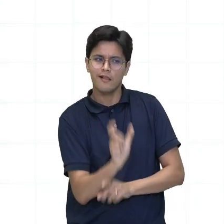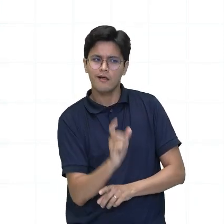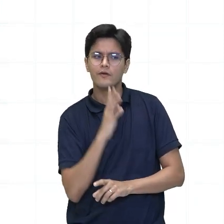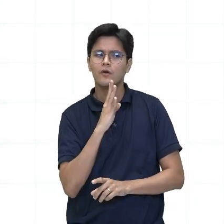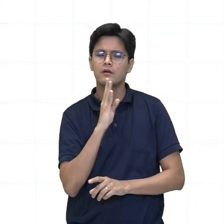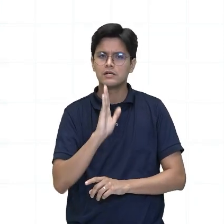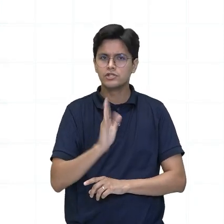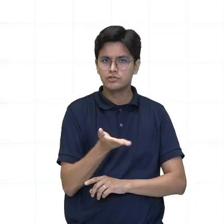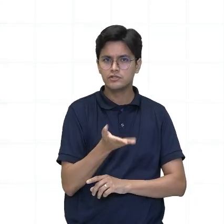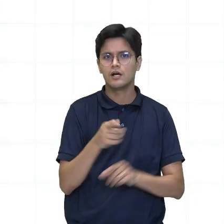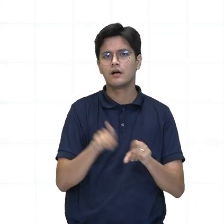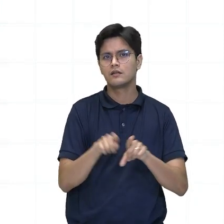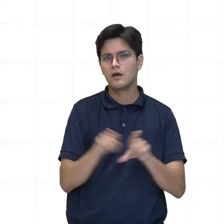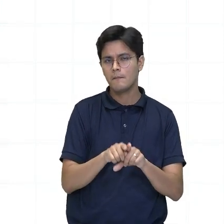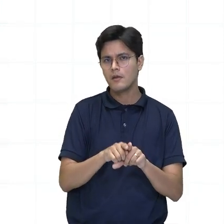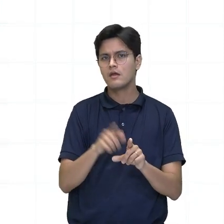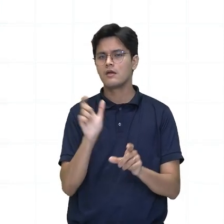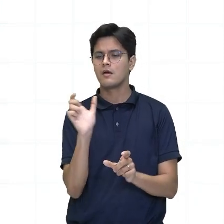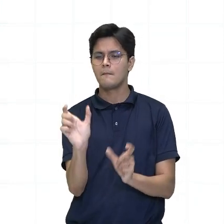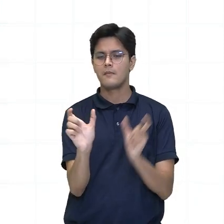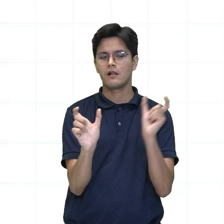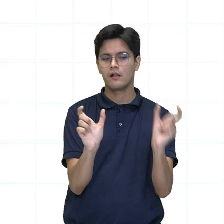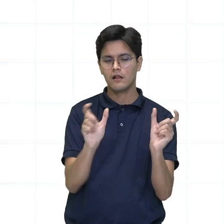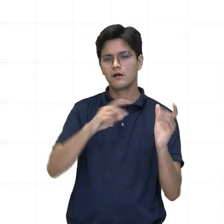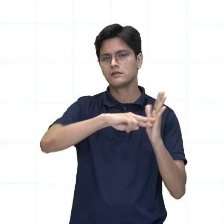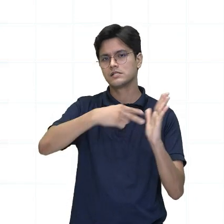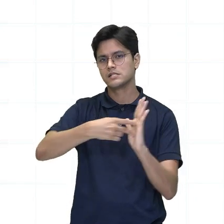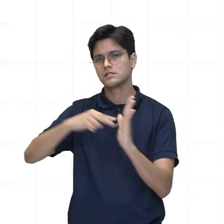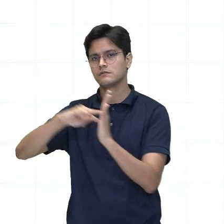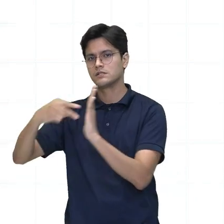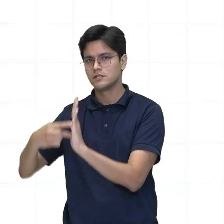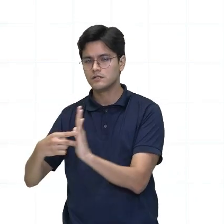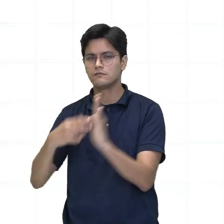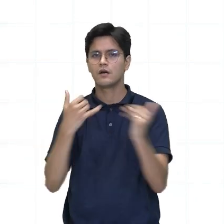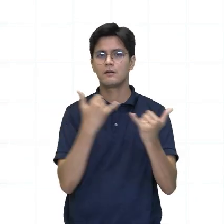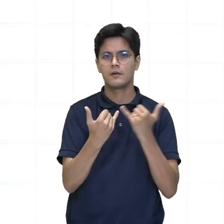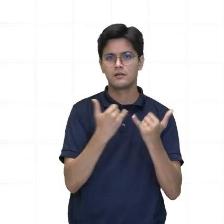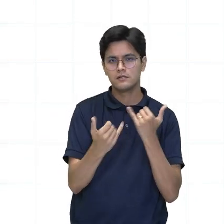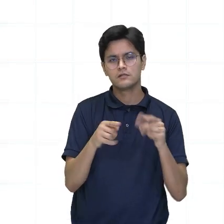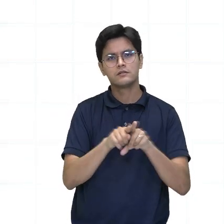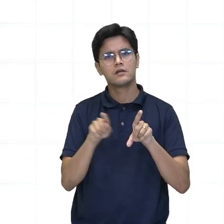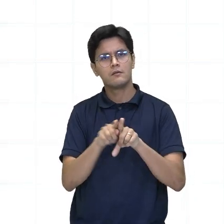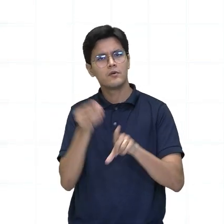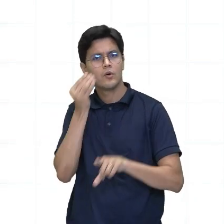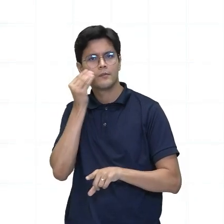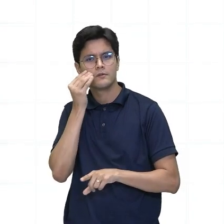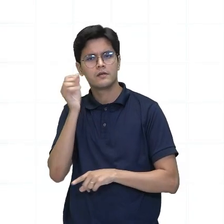cognatas. Observem também a imagem. Vamos ver o restante do texto.